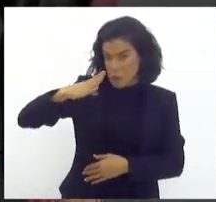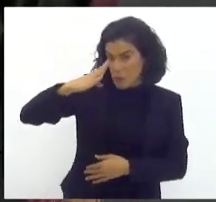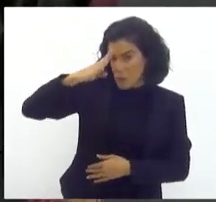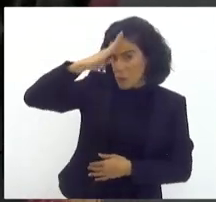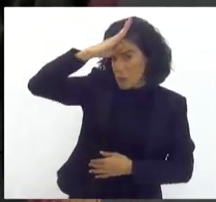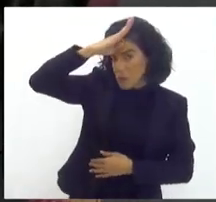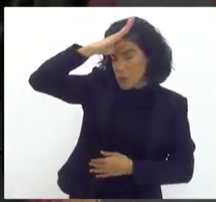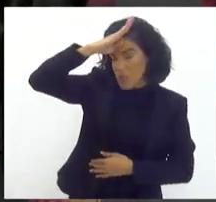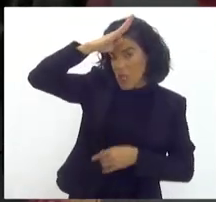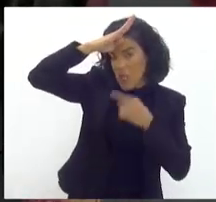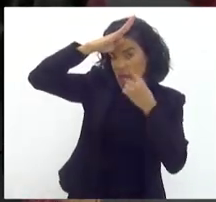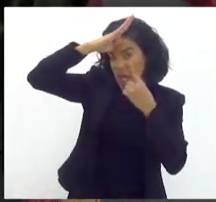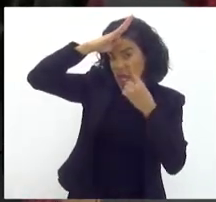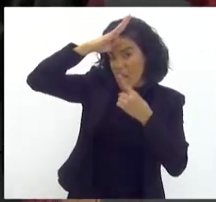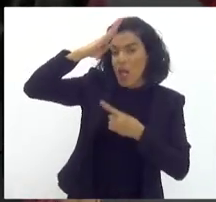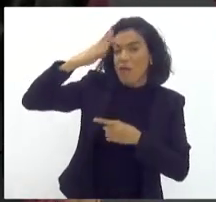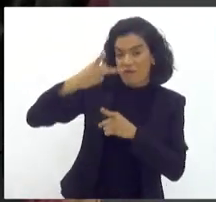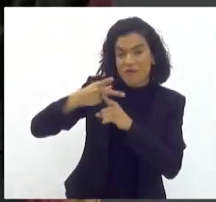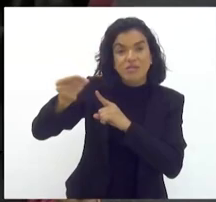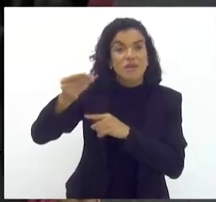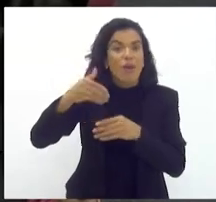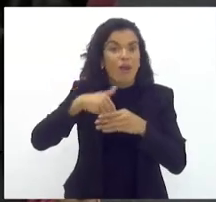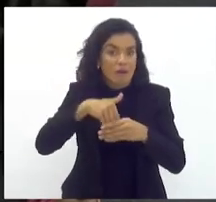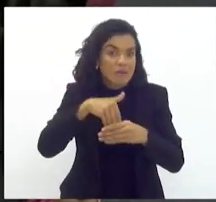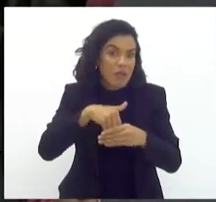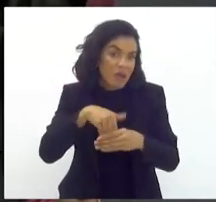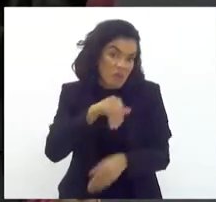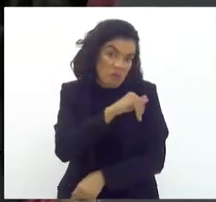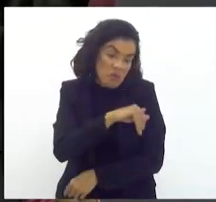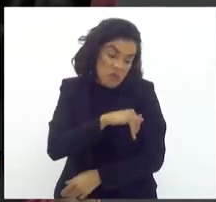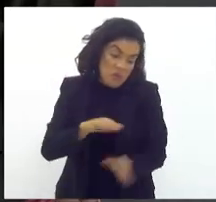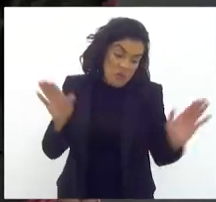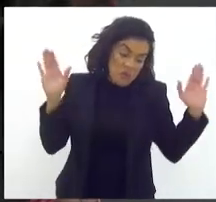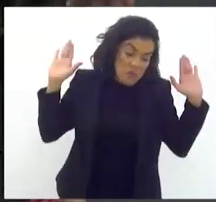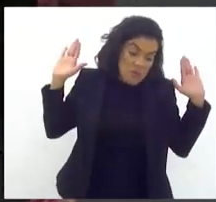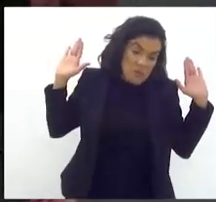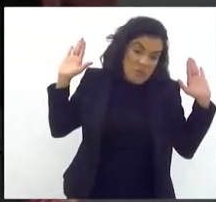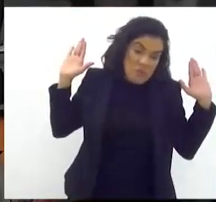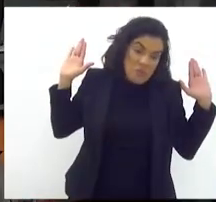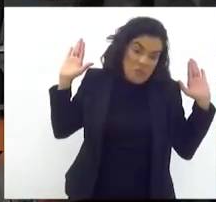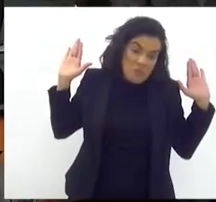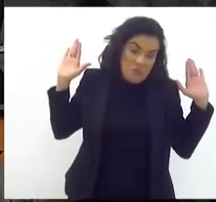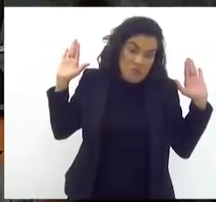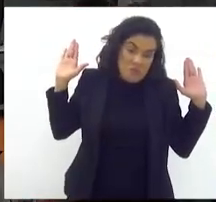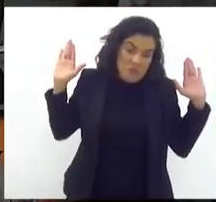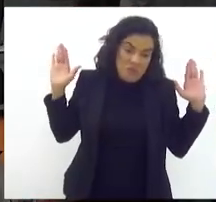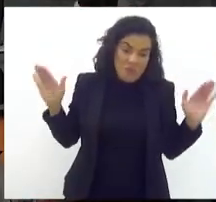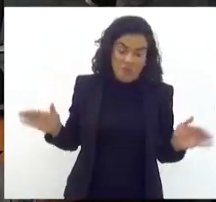ele foi vencedor das eleições no estado do Rio de Janeiro Muito obrigado